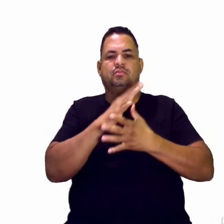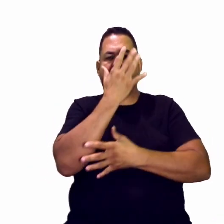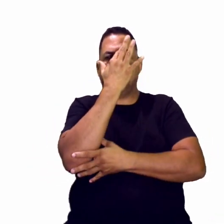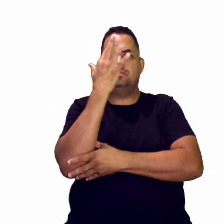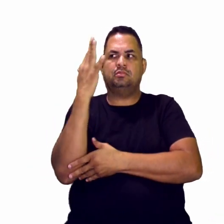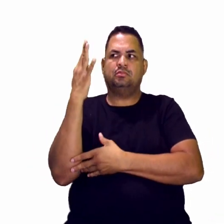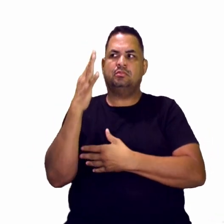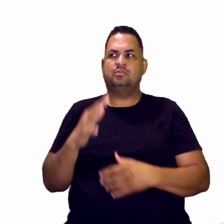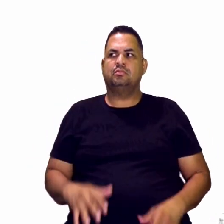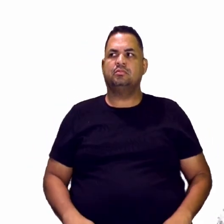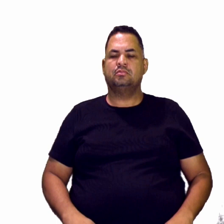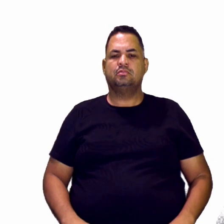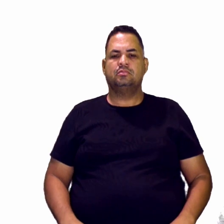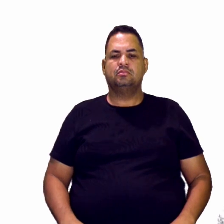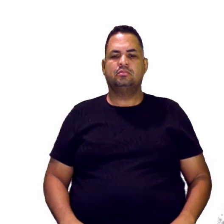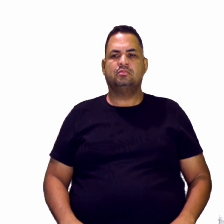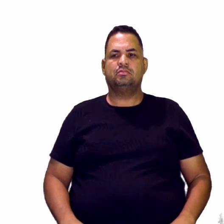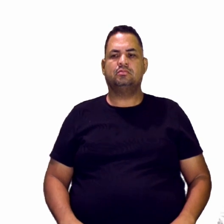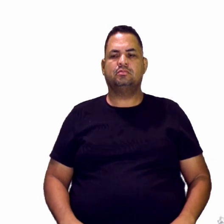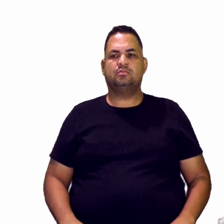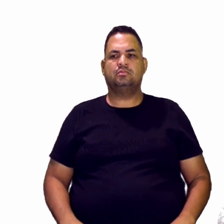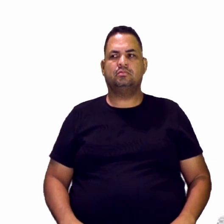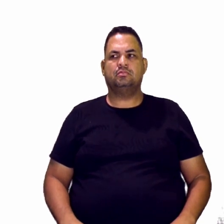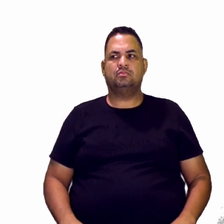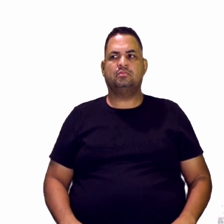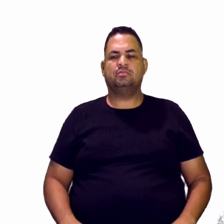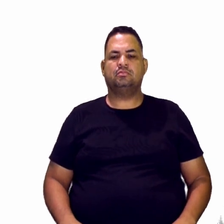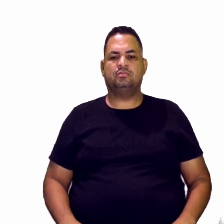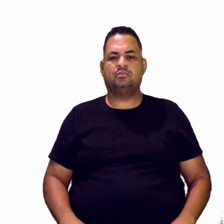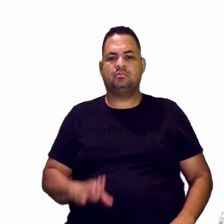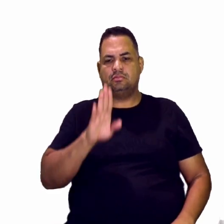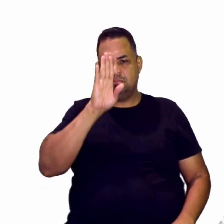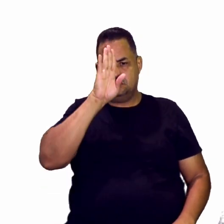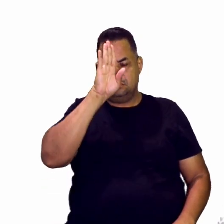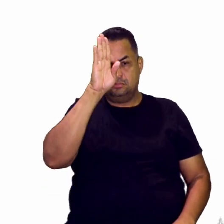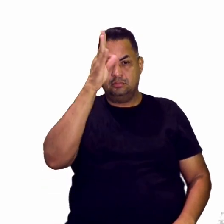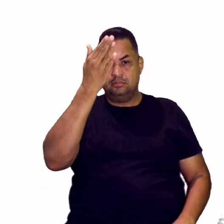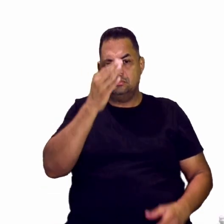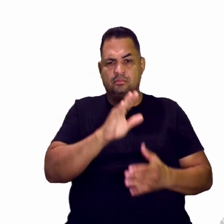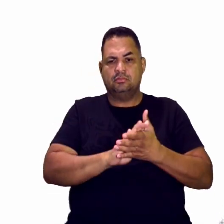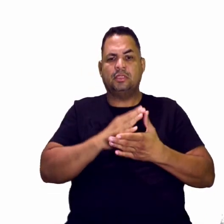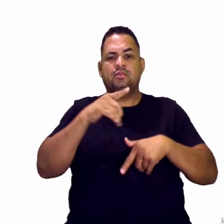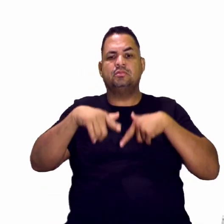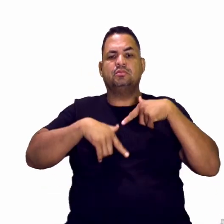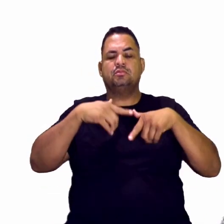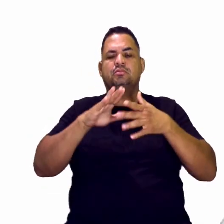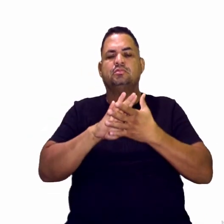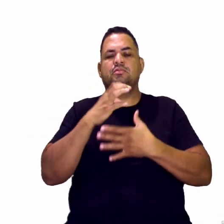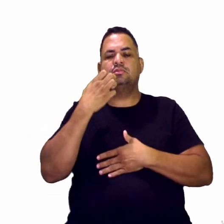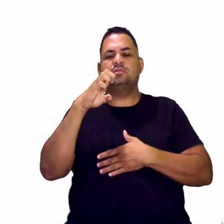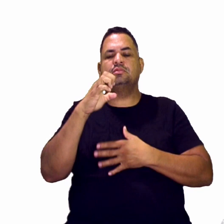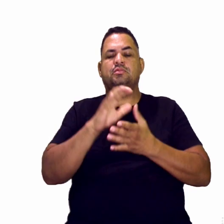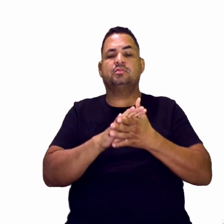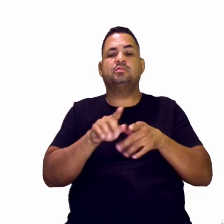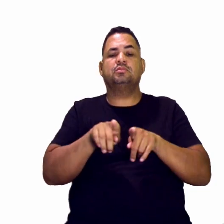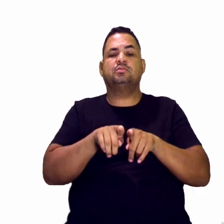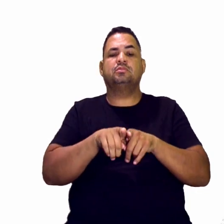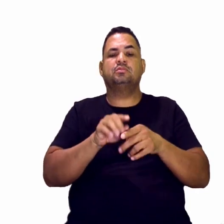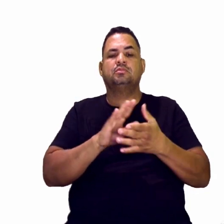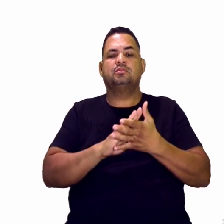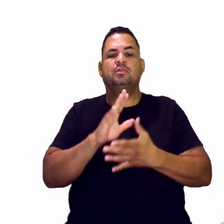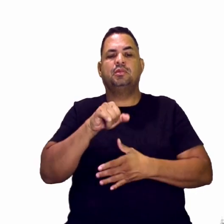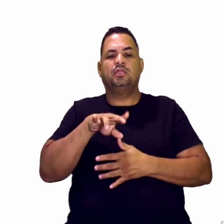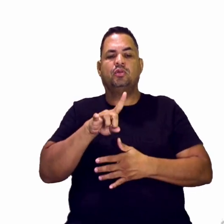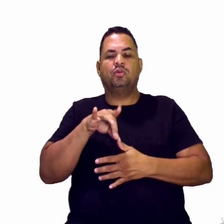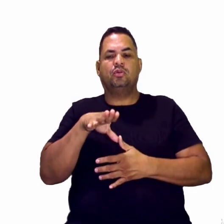planta, tá bom? No caso, a principal produção de energia, no caso das plantas, vem do cloroplasto, mas ele também possui ali